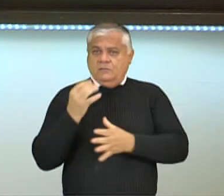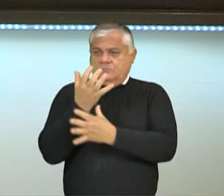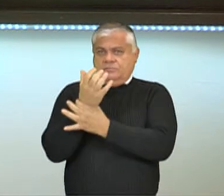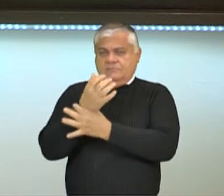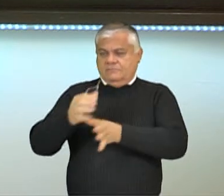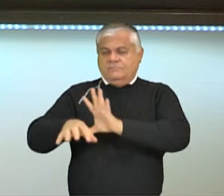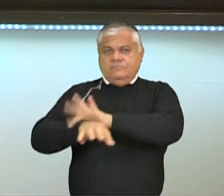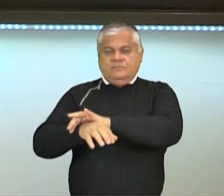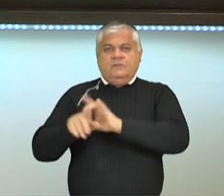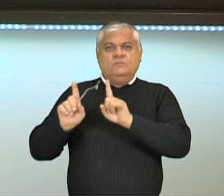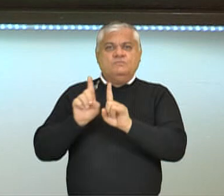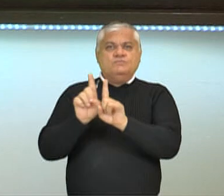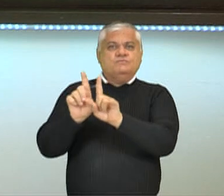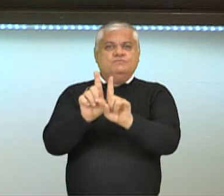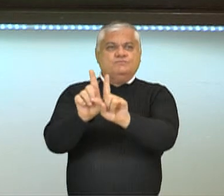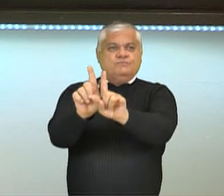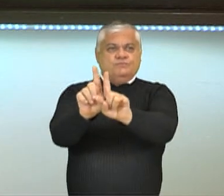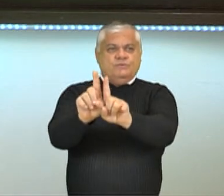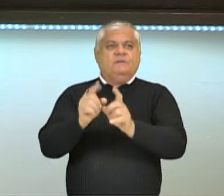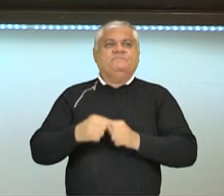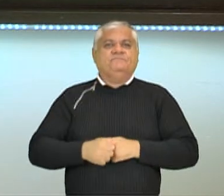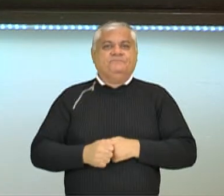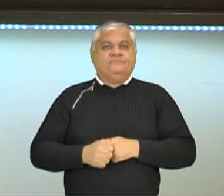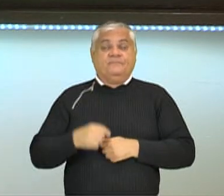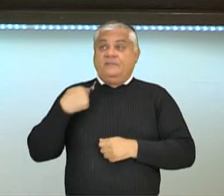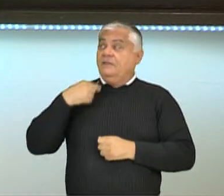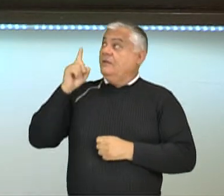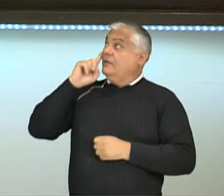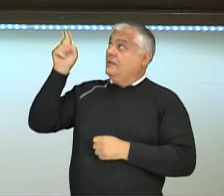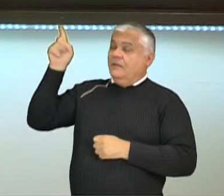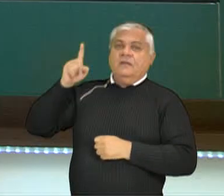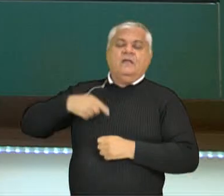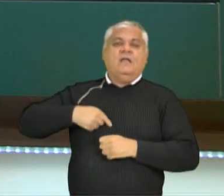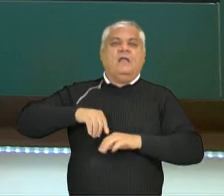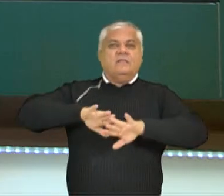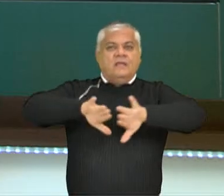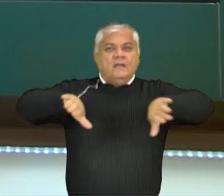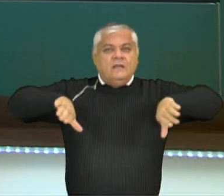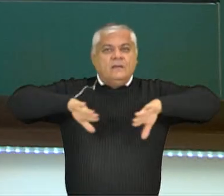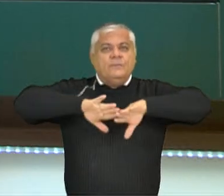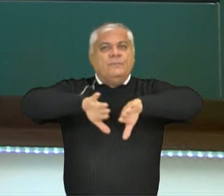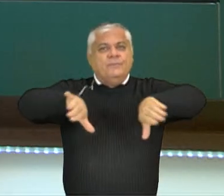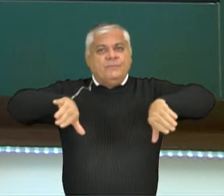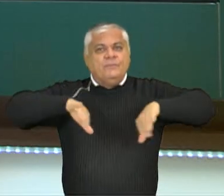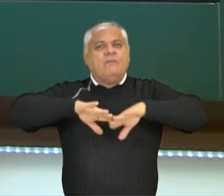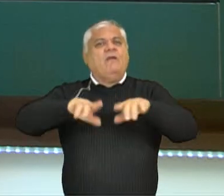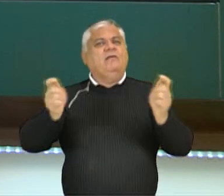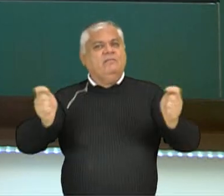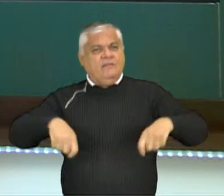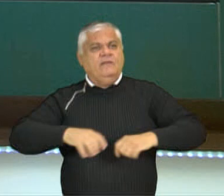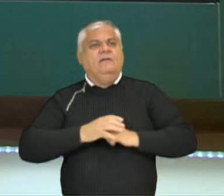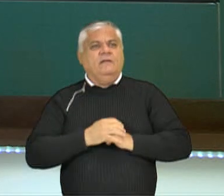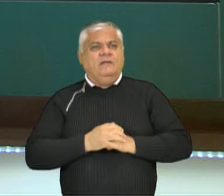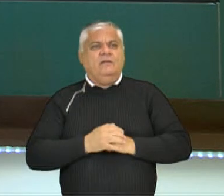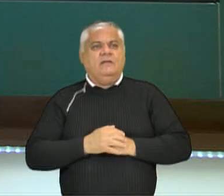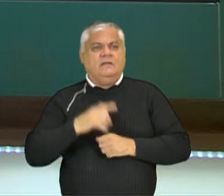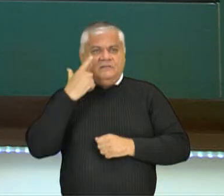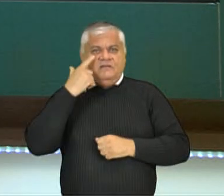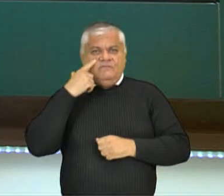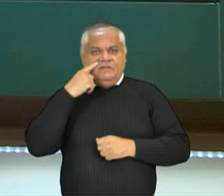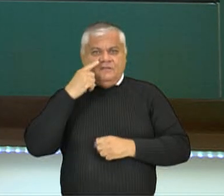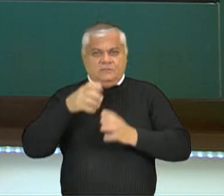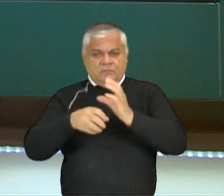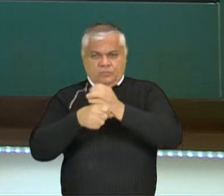né? Aqui na imagem, a gente tem como exemplo a natação. Professora, mas o que é esse bastão que eles